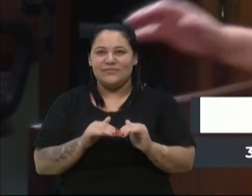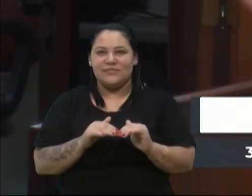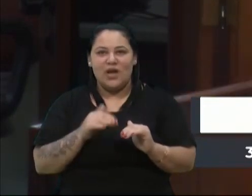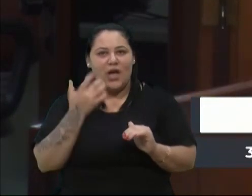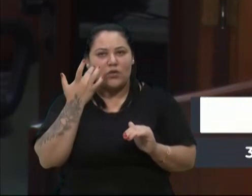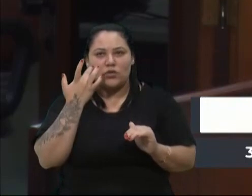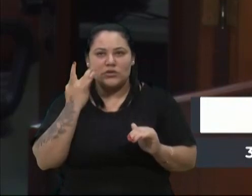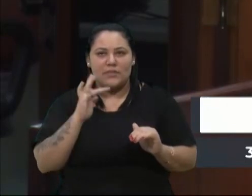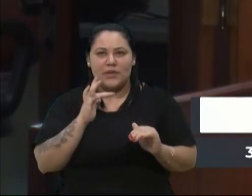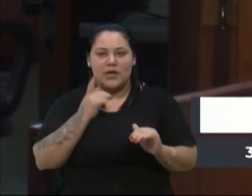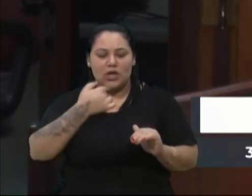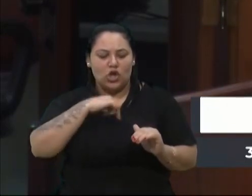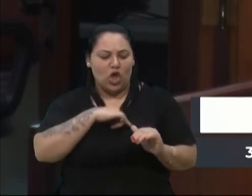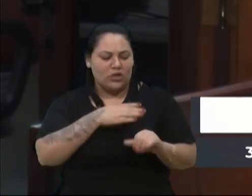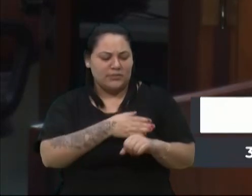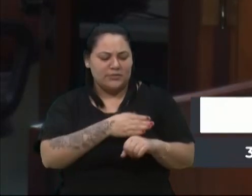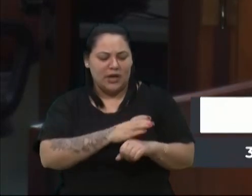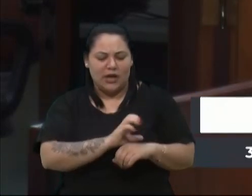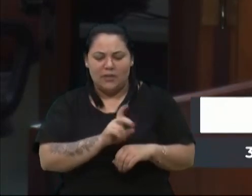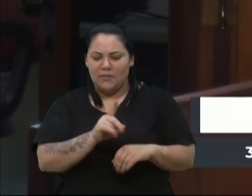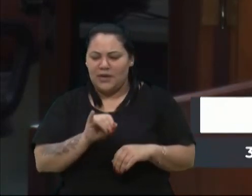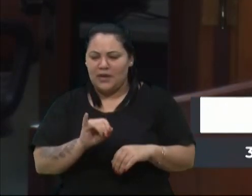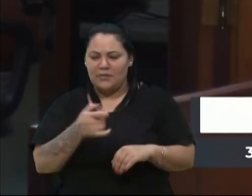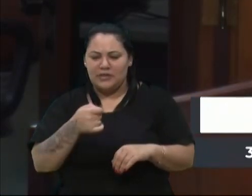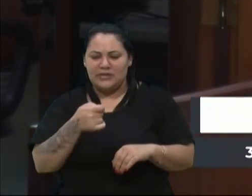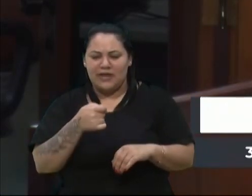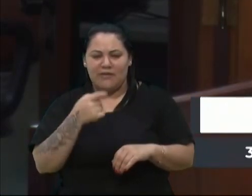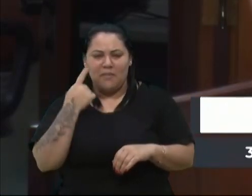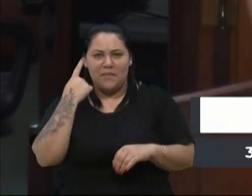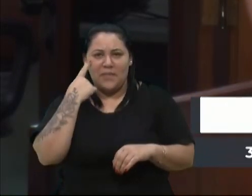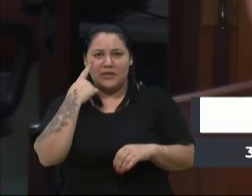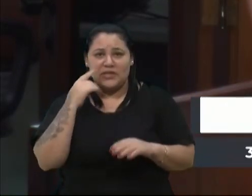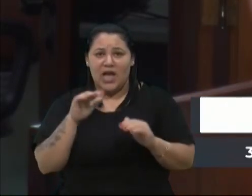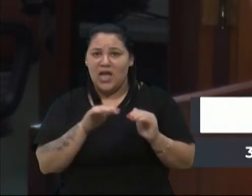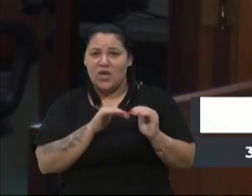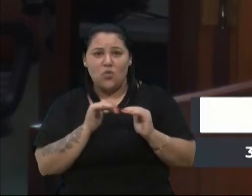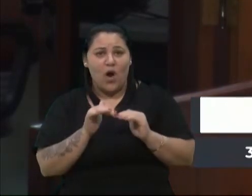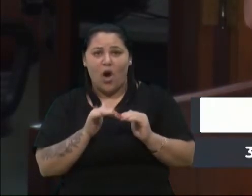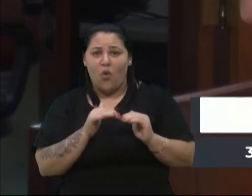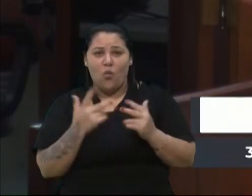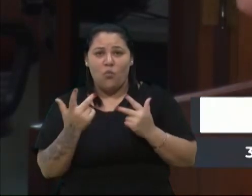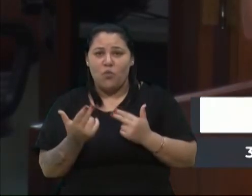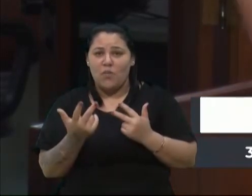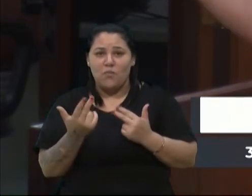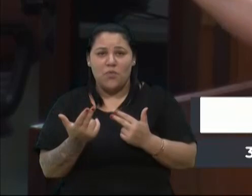da saúde, a gente tem que pensar de forma unânime,